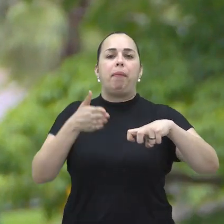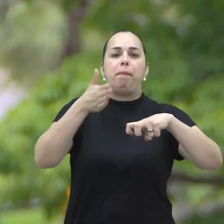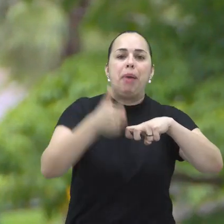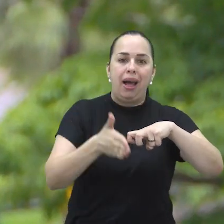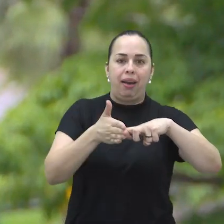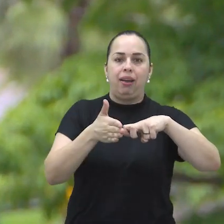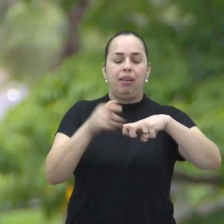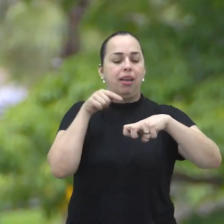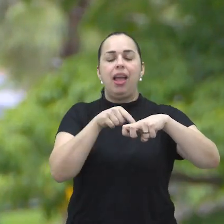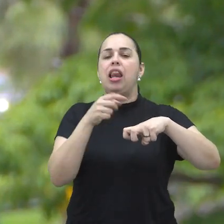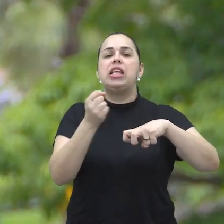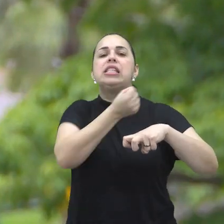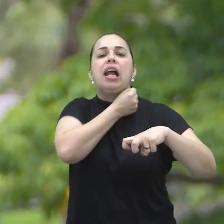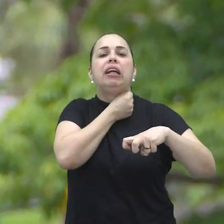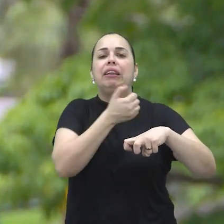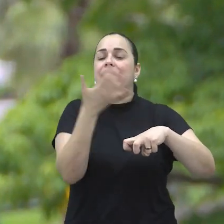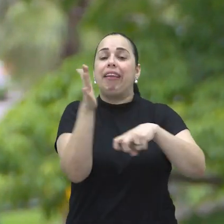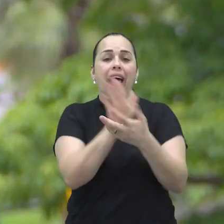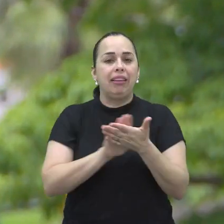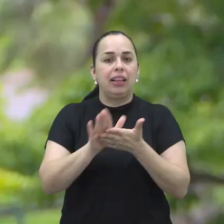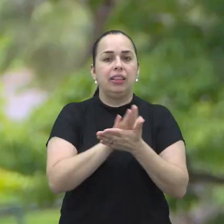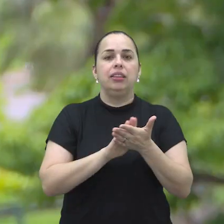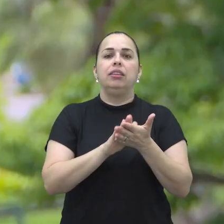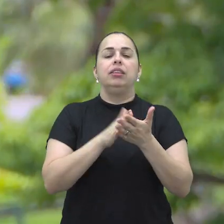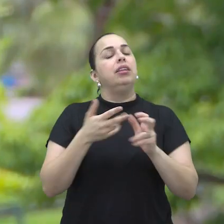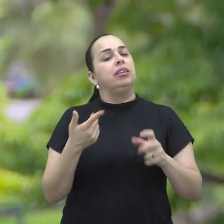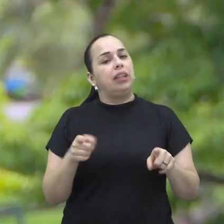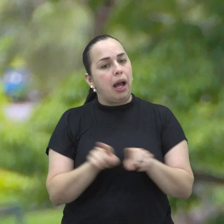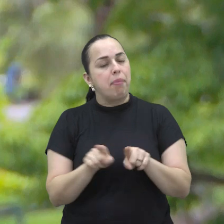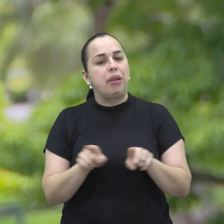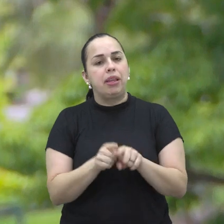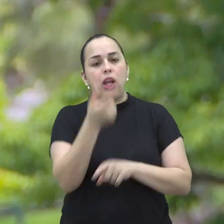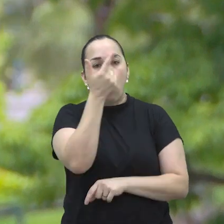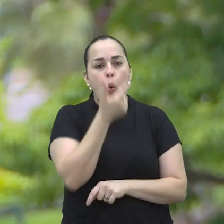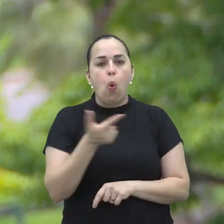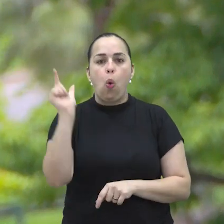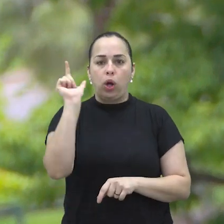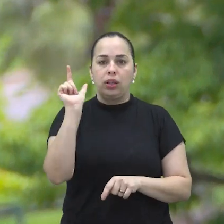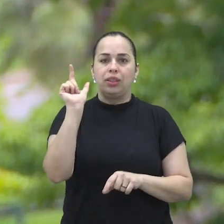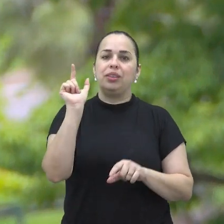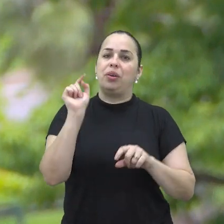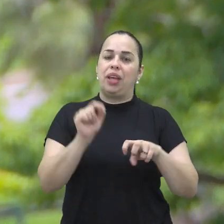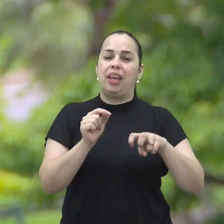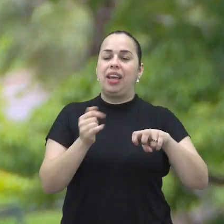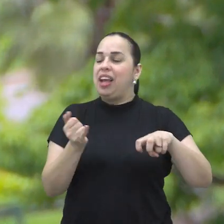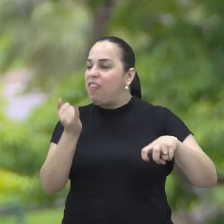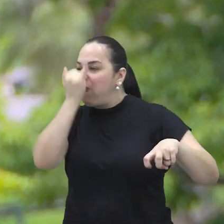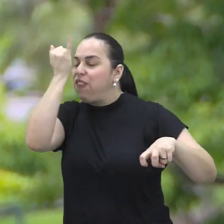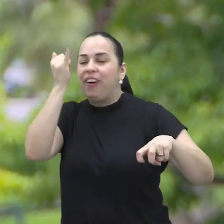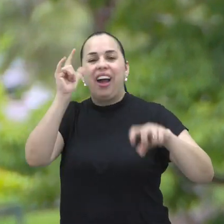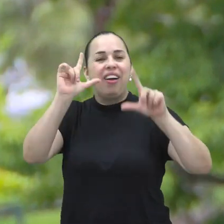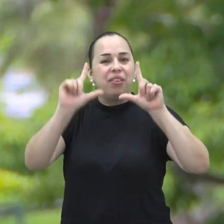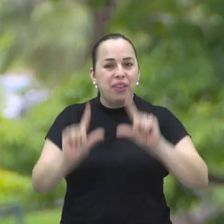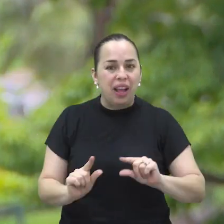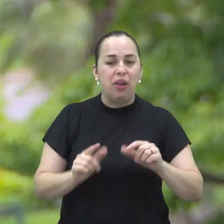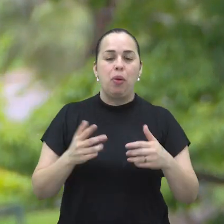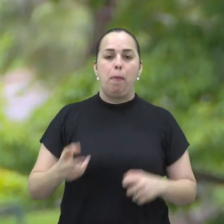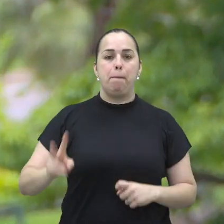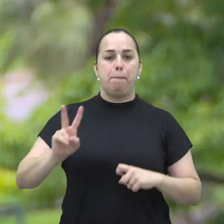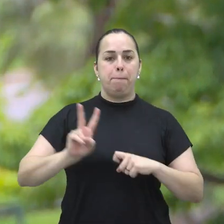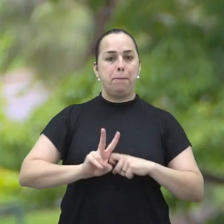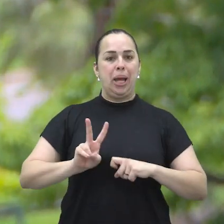conter, não tem um estresse exacerbado. E a gente entra em outro ponto também, que é a redução de acidentes. O